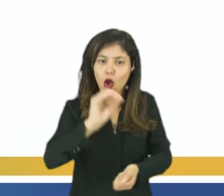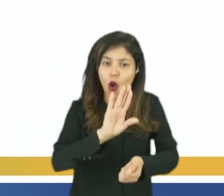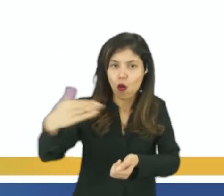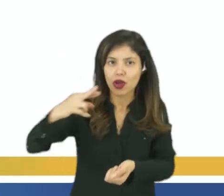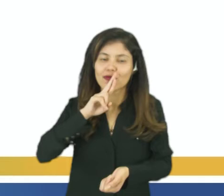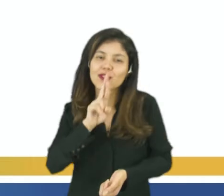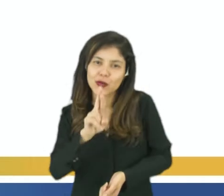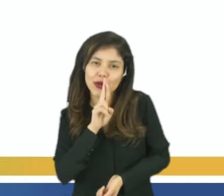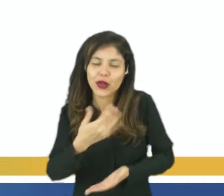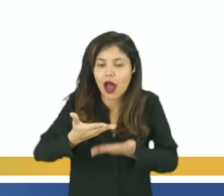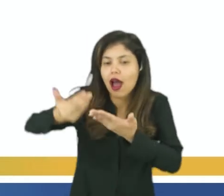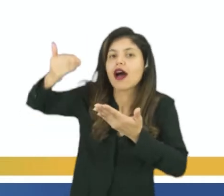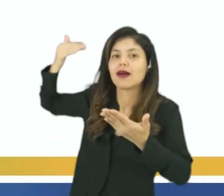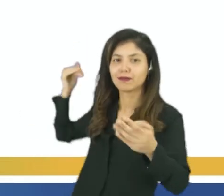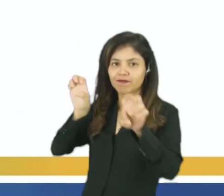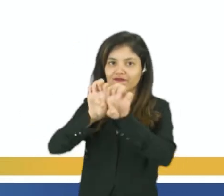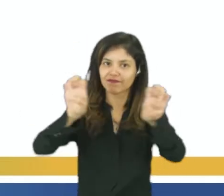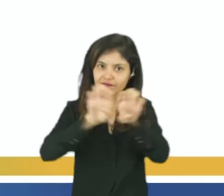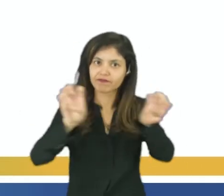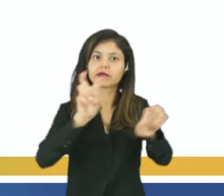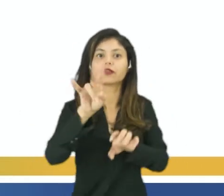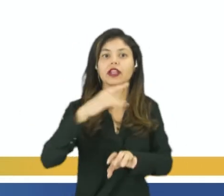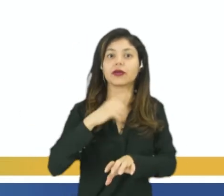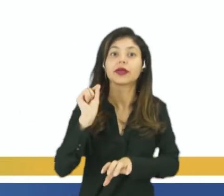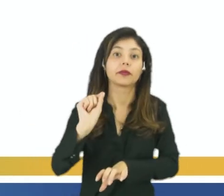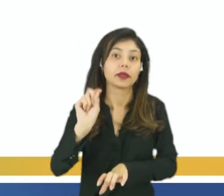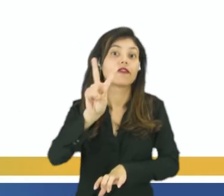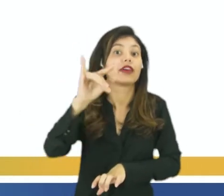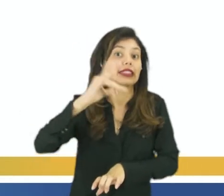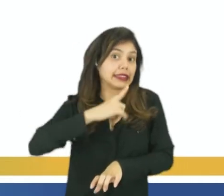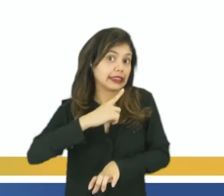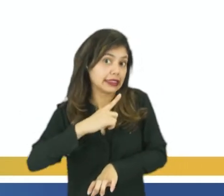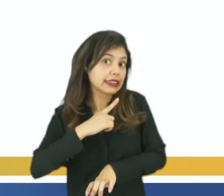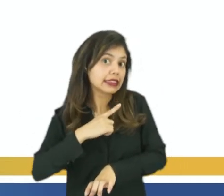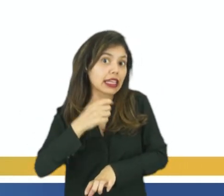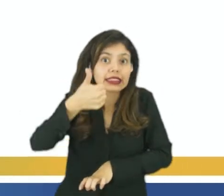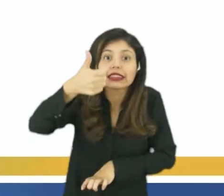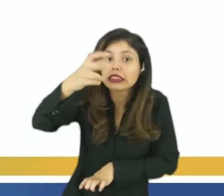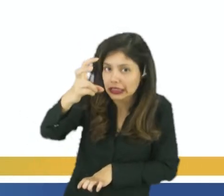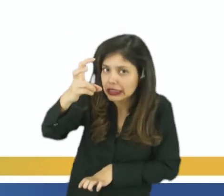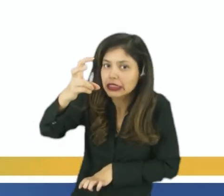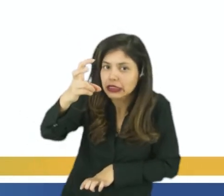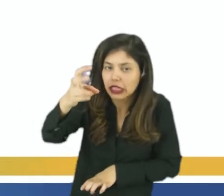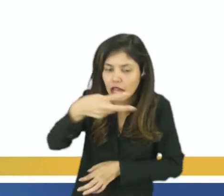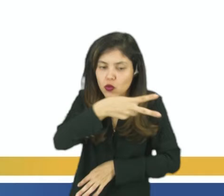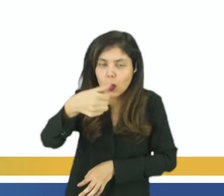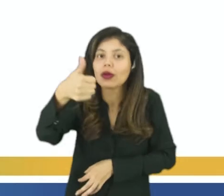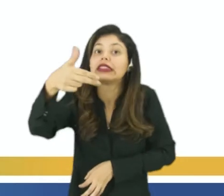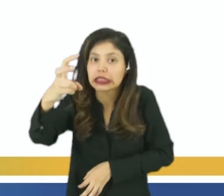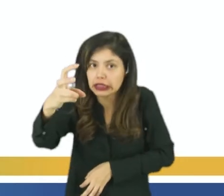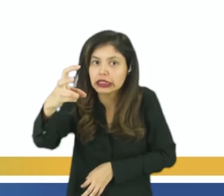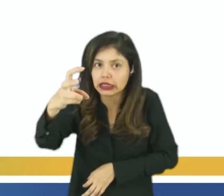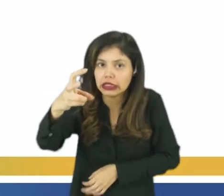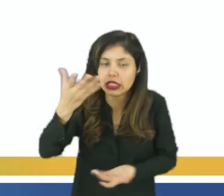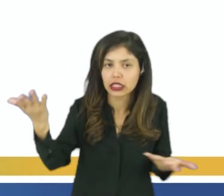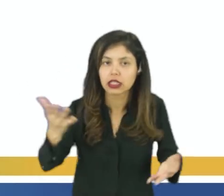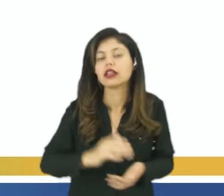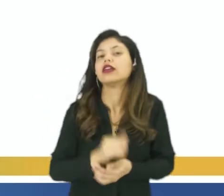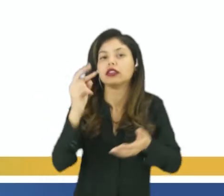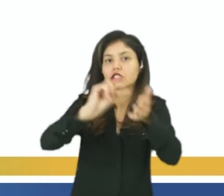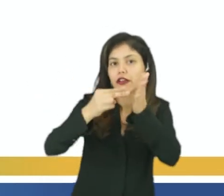resolver aquela equação anterior ali, você terá 15 igual a 15. Então, isso significa